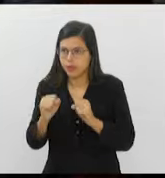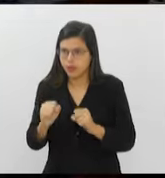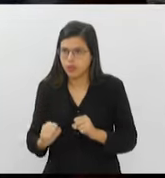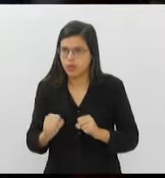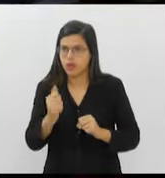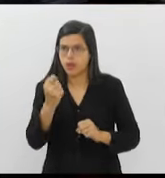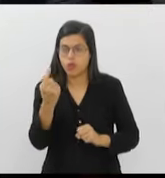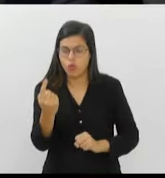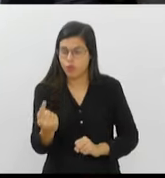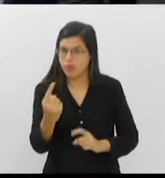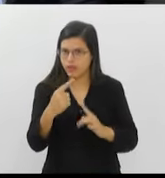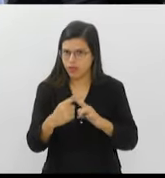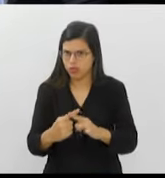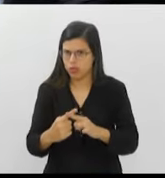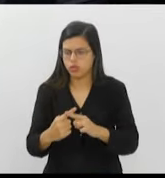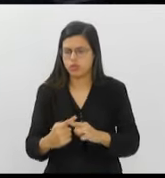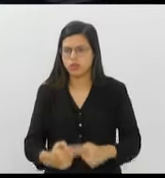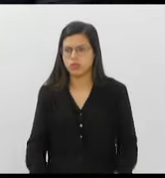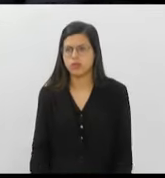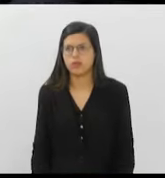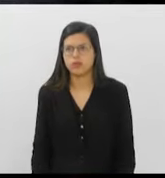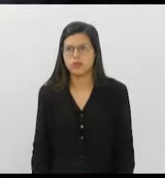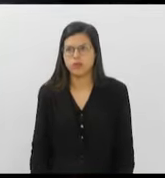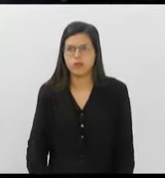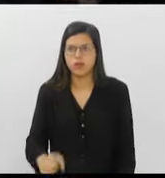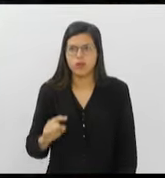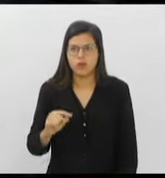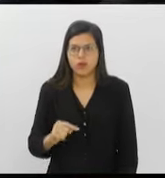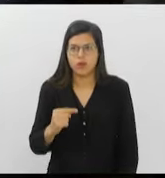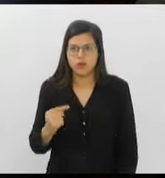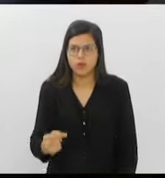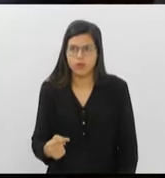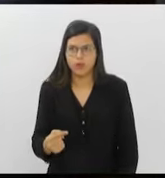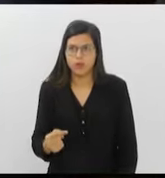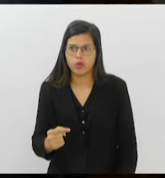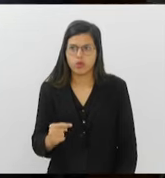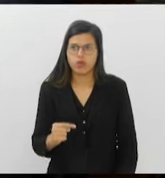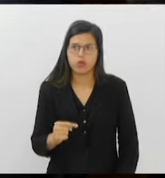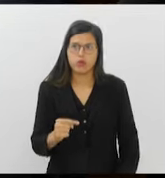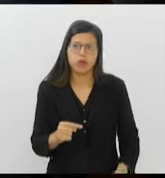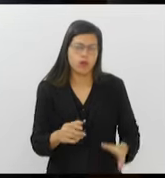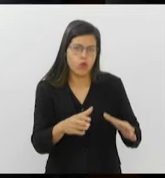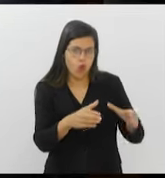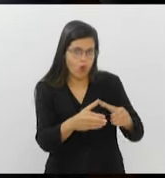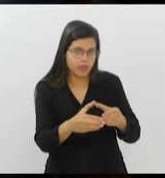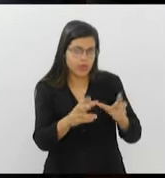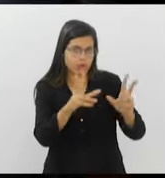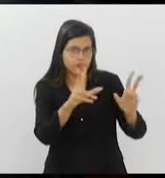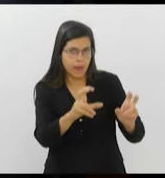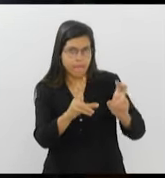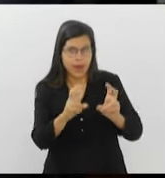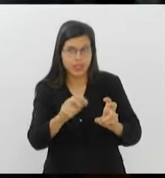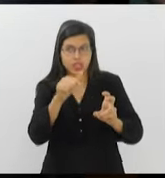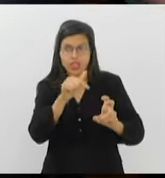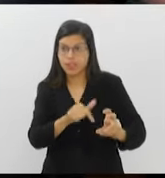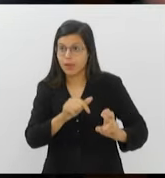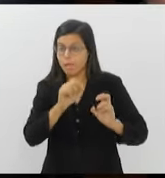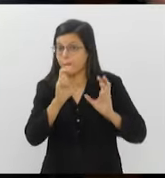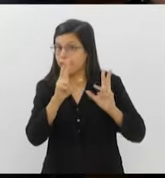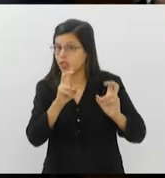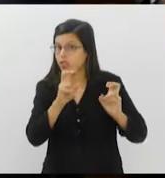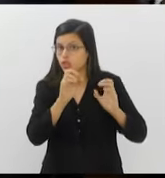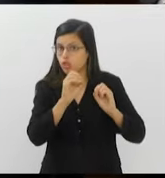recondução. Depois, como todo projeto, ele vai para as comissões temáticas. Na Comissão Temática de